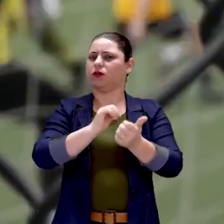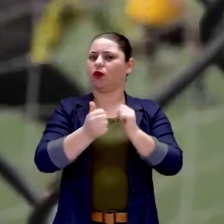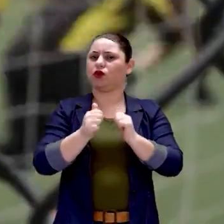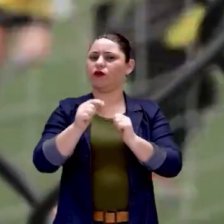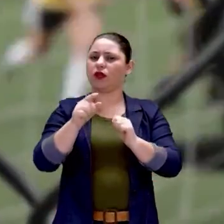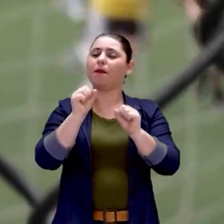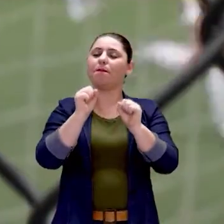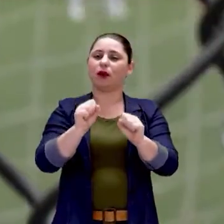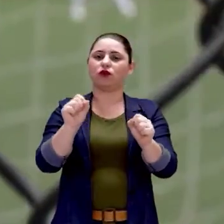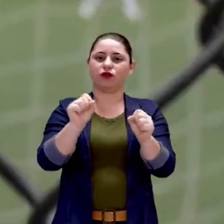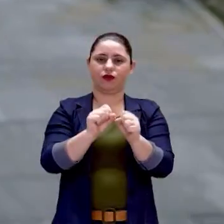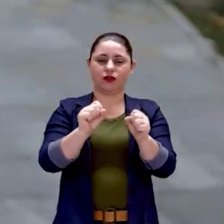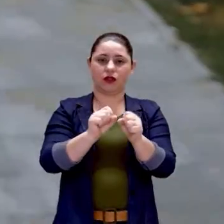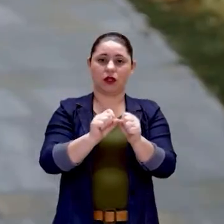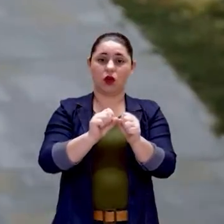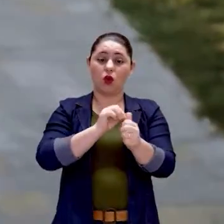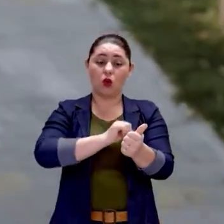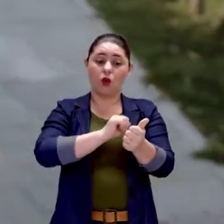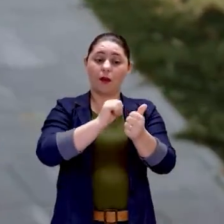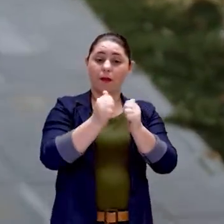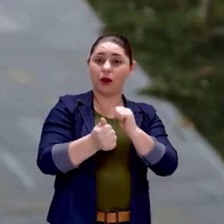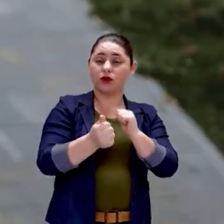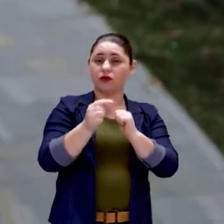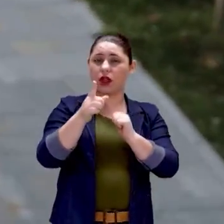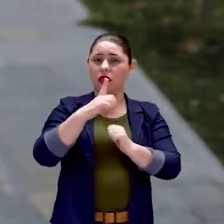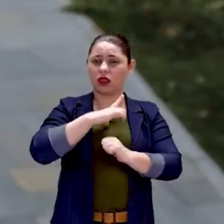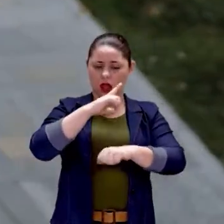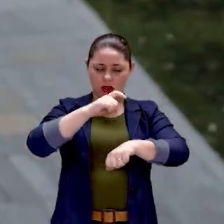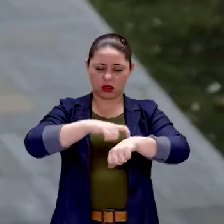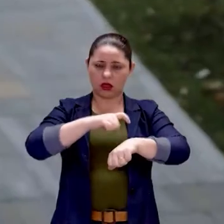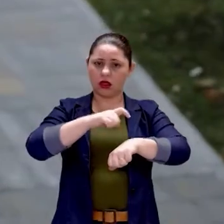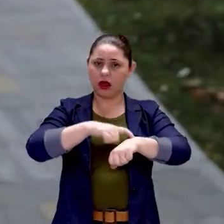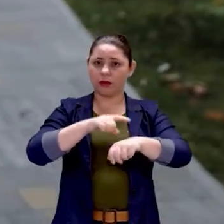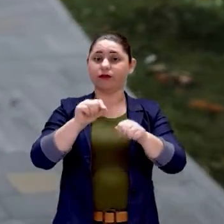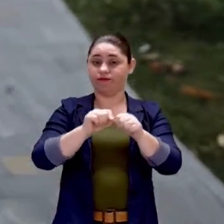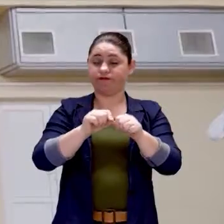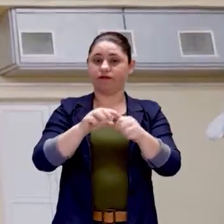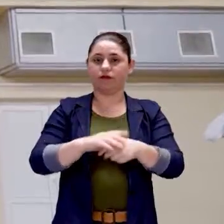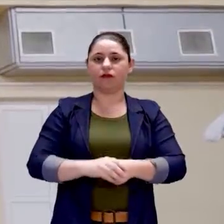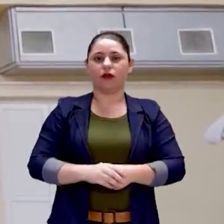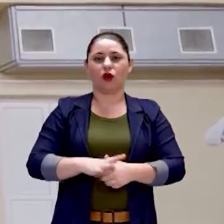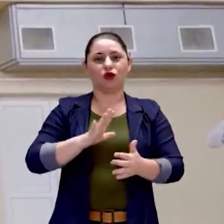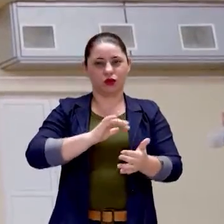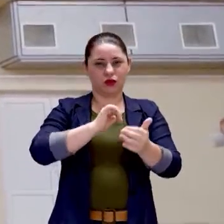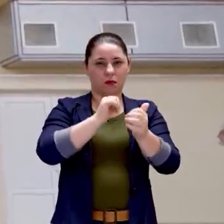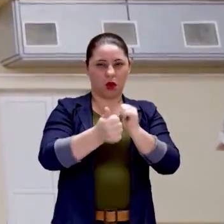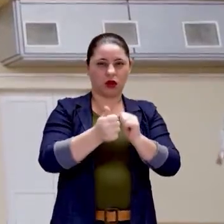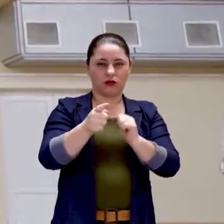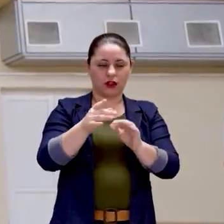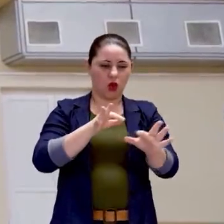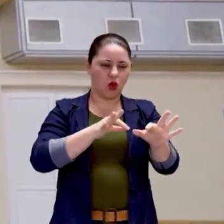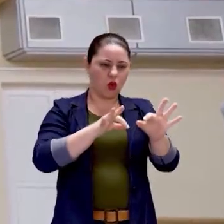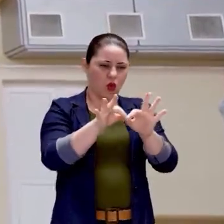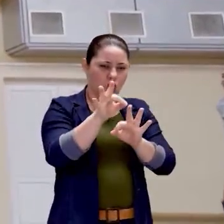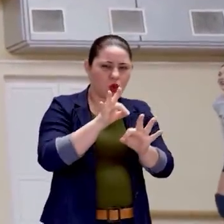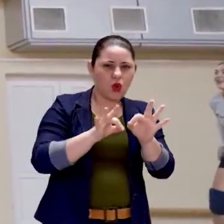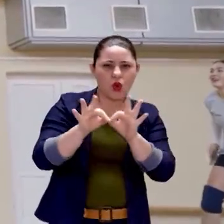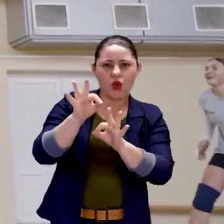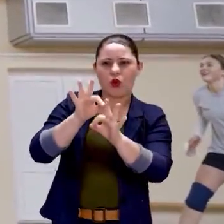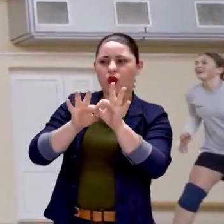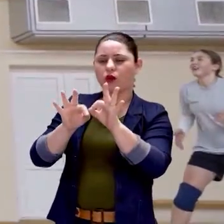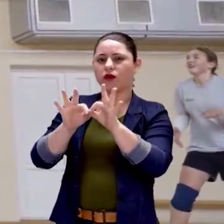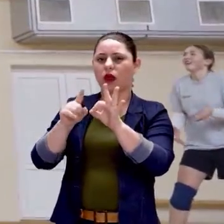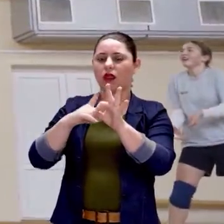que você pode fazer, é aquele esporte que você tem tempo para fazer, é aquele esporte que você se organiza, que